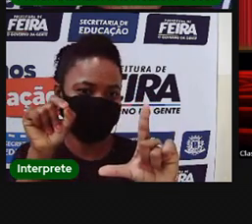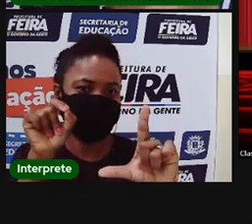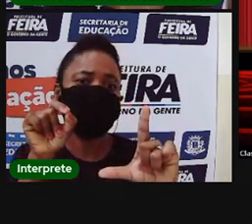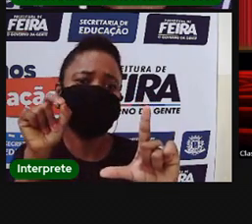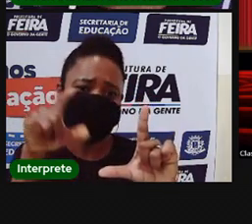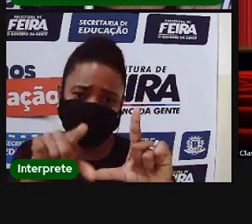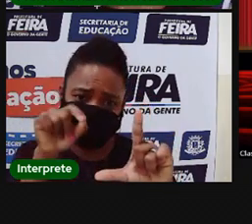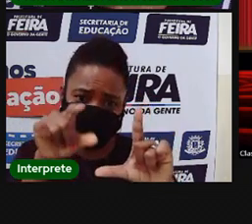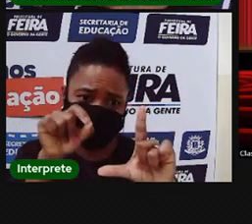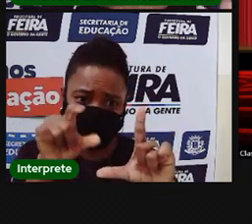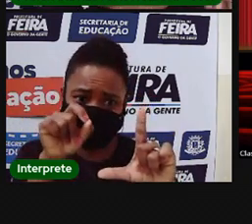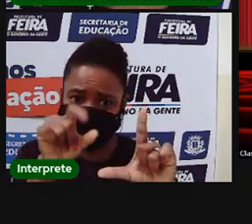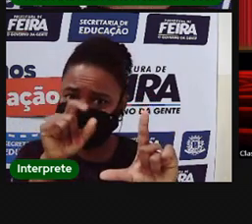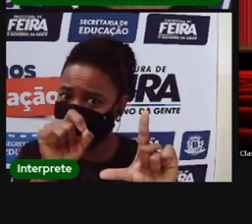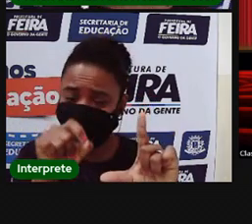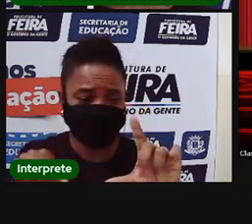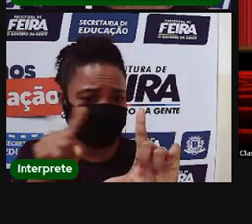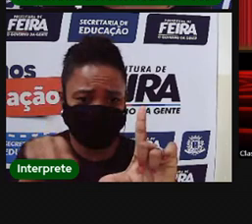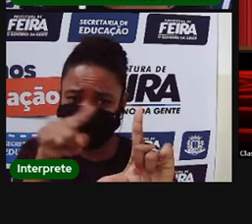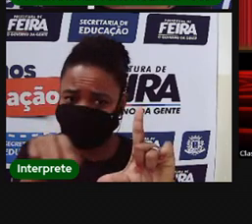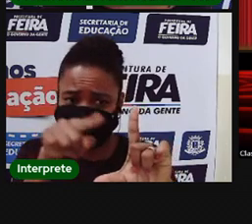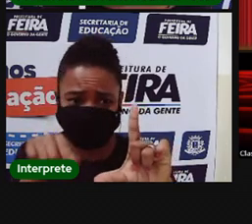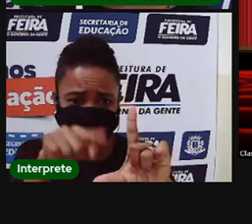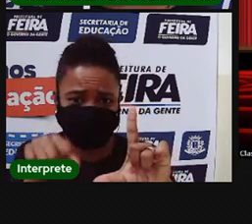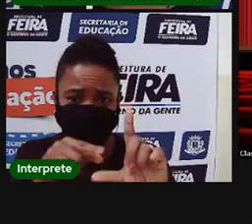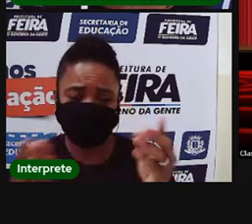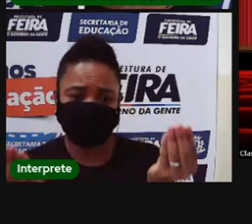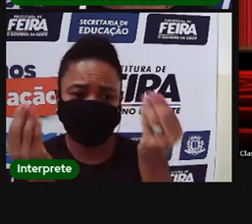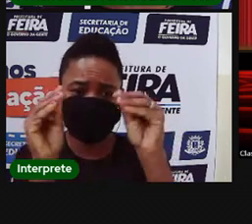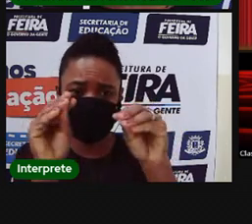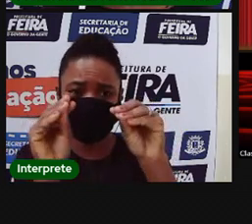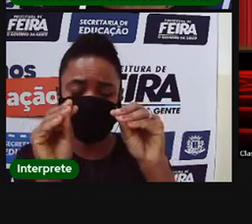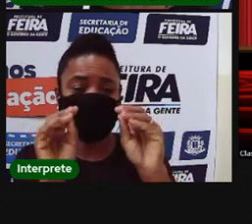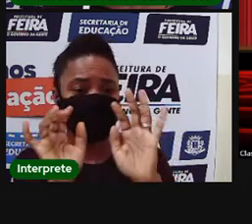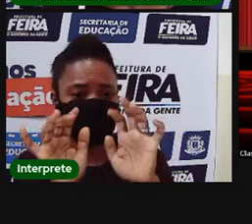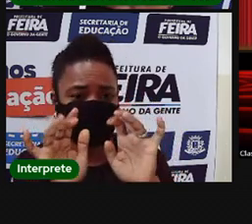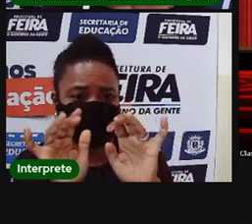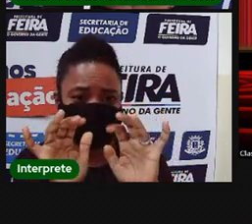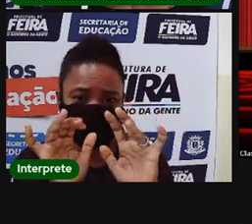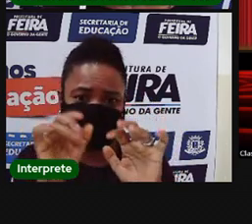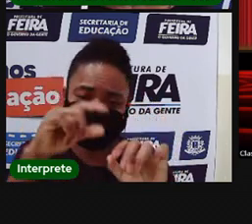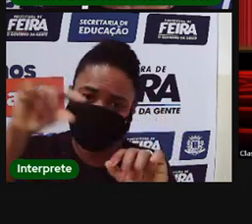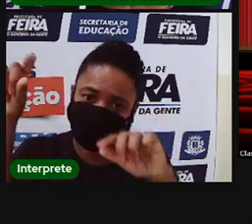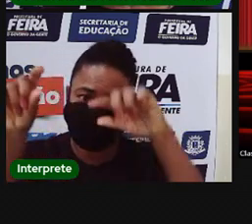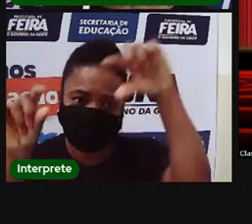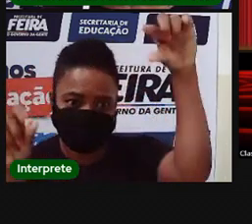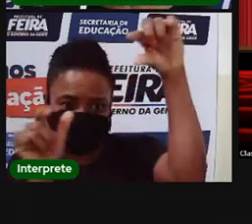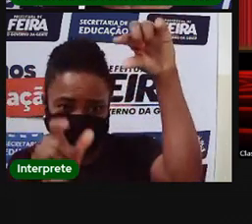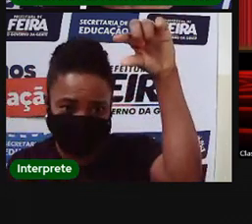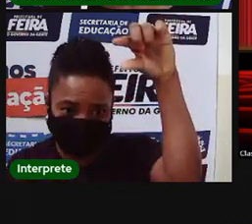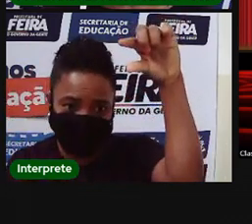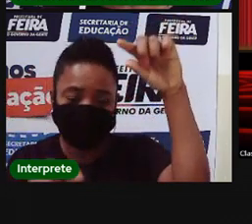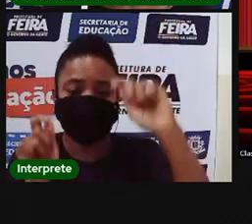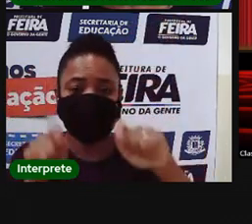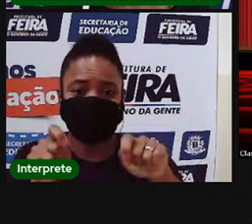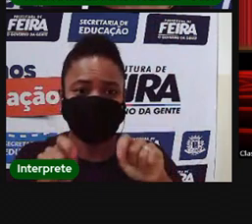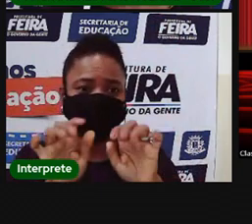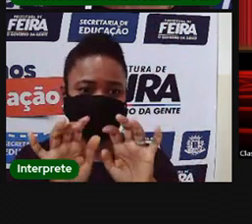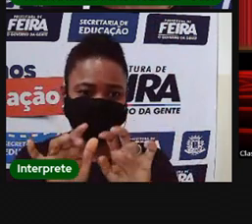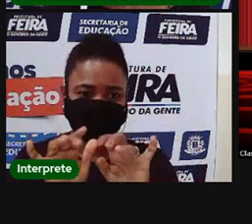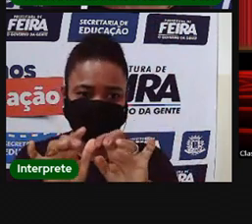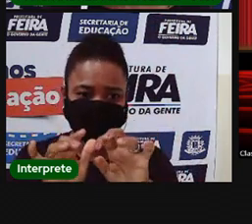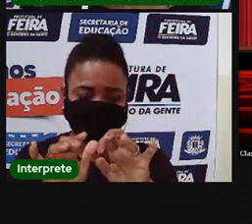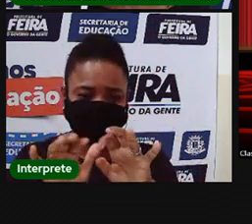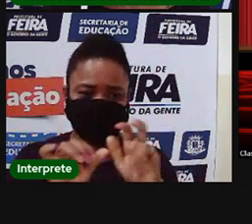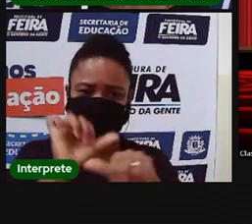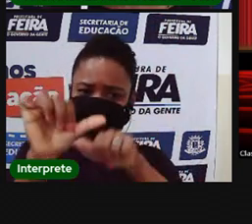aleatória, random, é aleatória. E você pode editar aqui embaixo, vocês veem, ó, edit or save. Você pode editar,